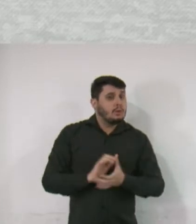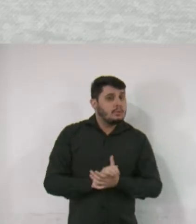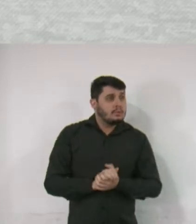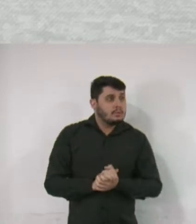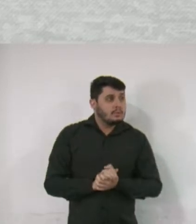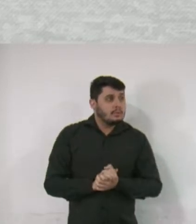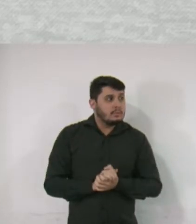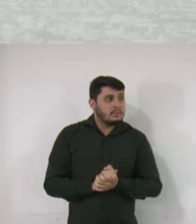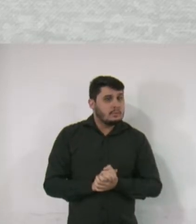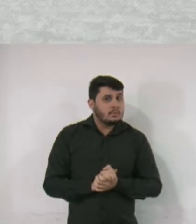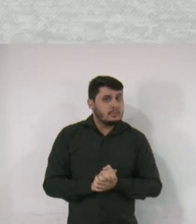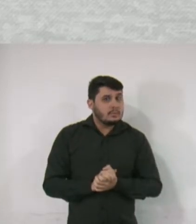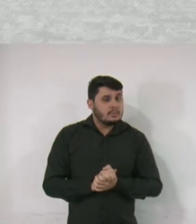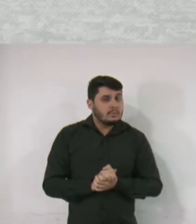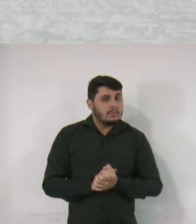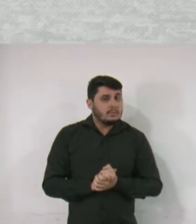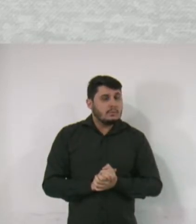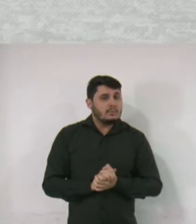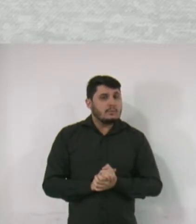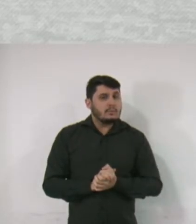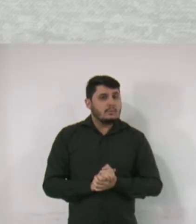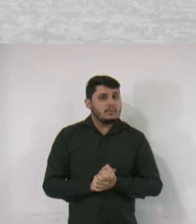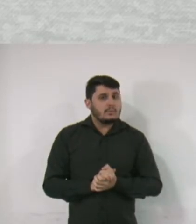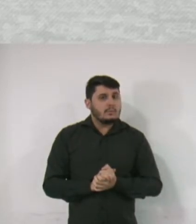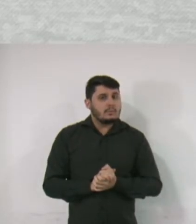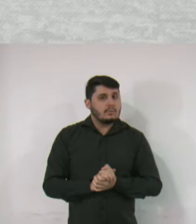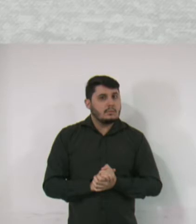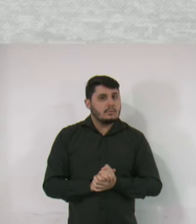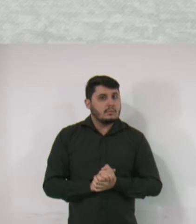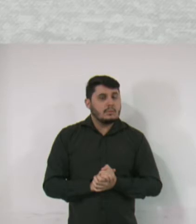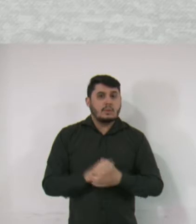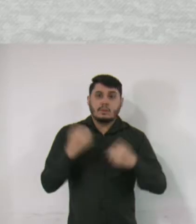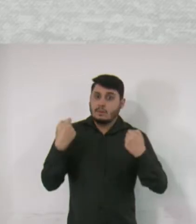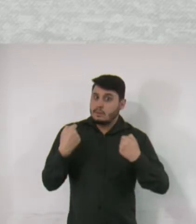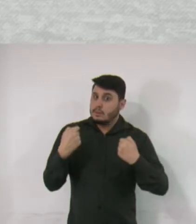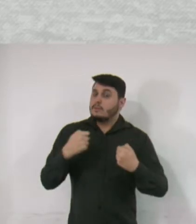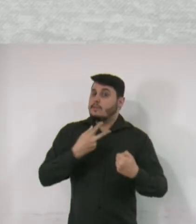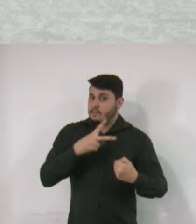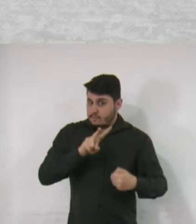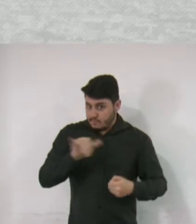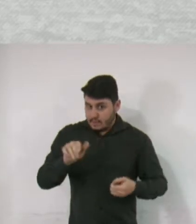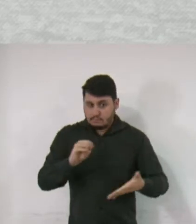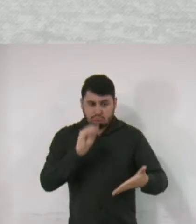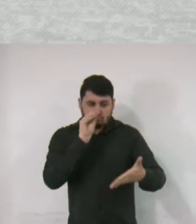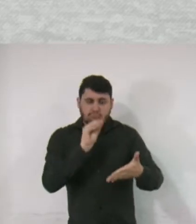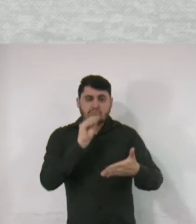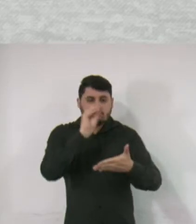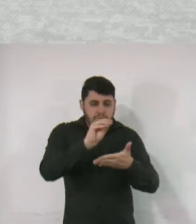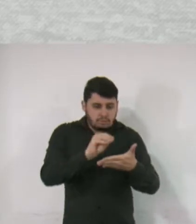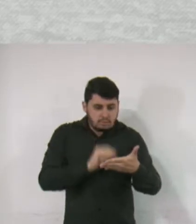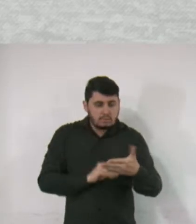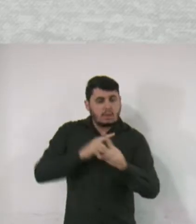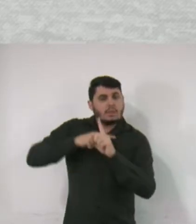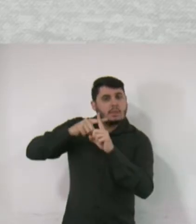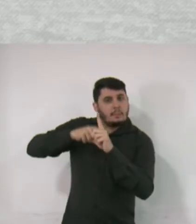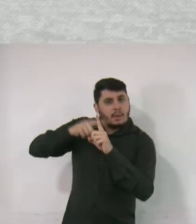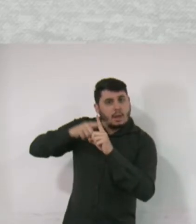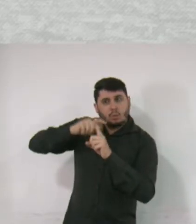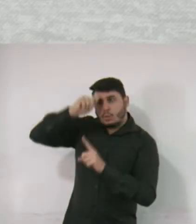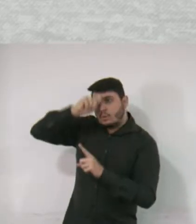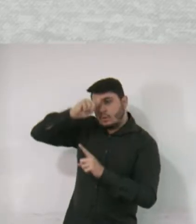o valor, enfim, o número que foi aferido na temperatura de cada um. Como também monitorar a